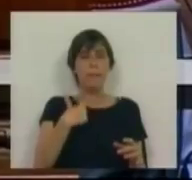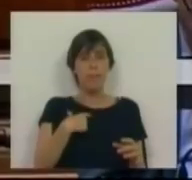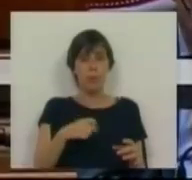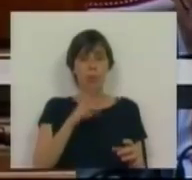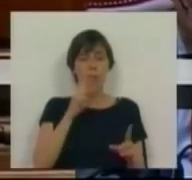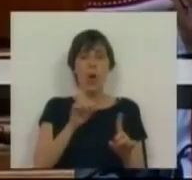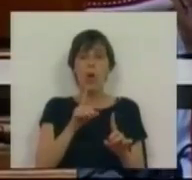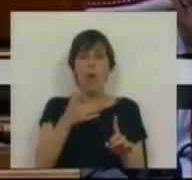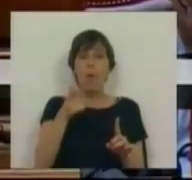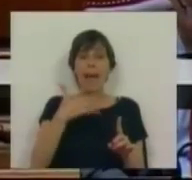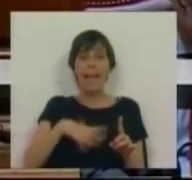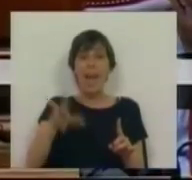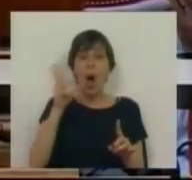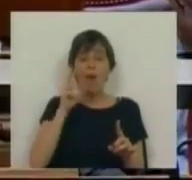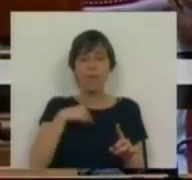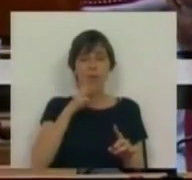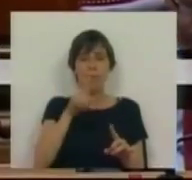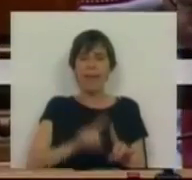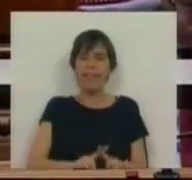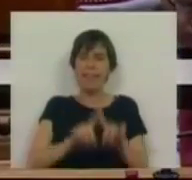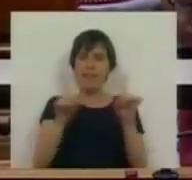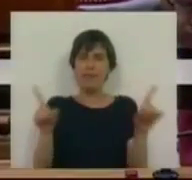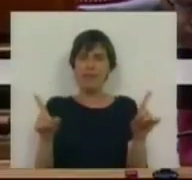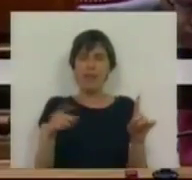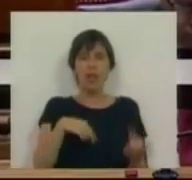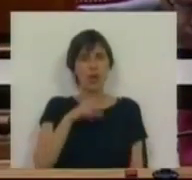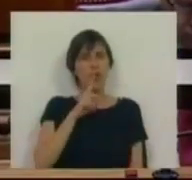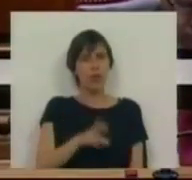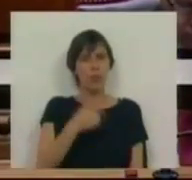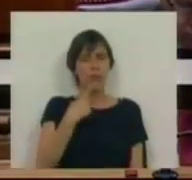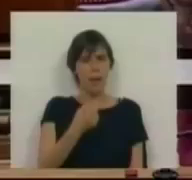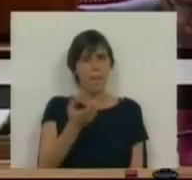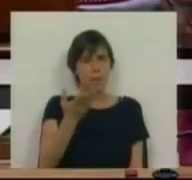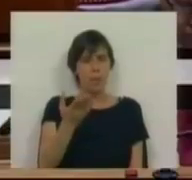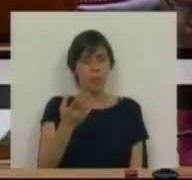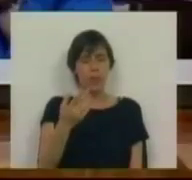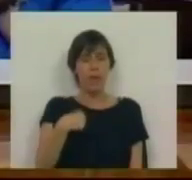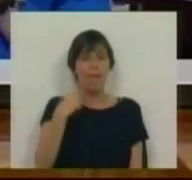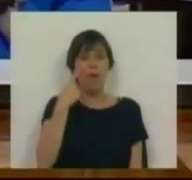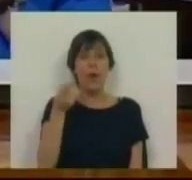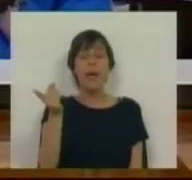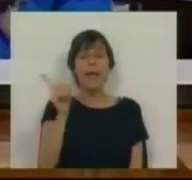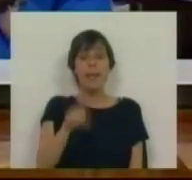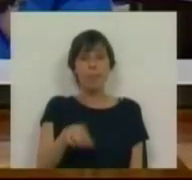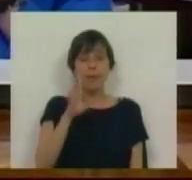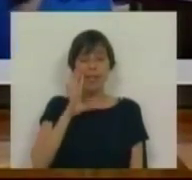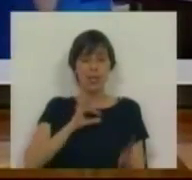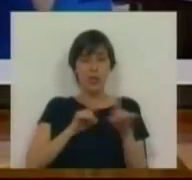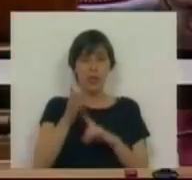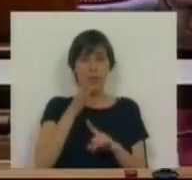Não respondi foi aquilo que a senhora queria ouvir, que é uma coisa diferente. Eu respondi à sua pergunta. E vou repetir, Sra.